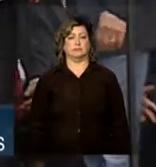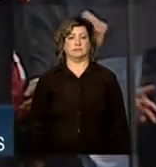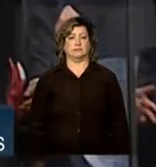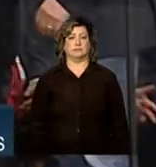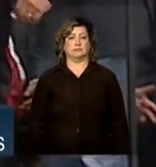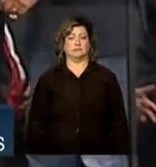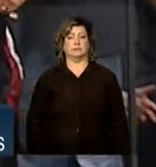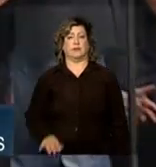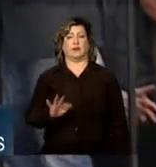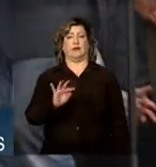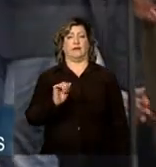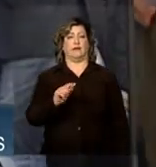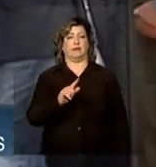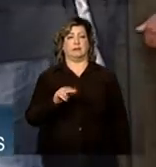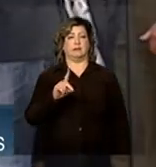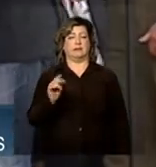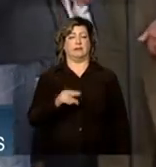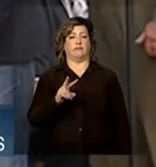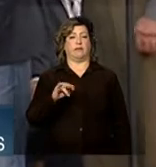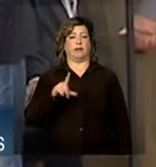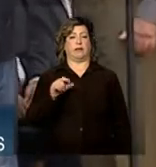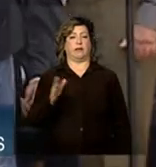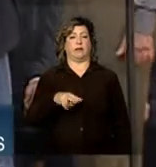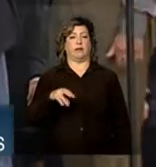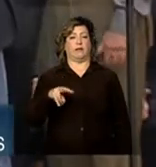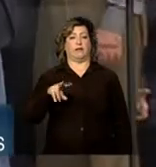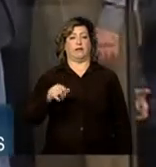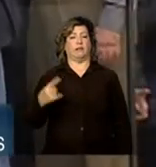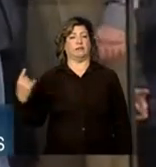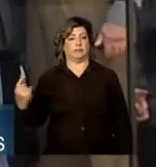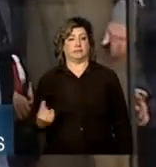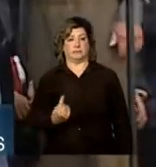Fazenda Vila Nova, Pedro Antônio Dornelles.